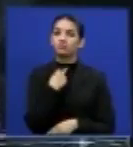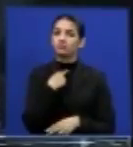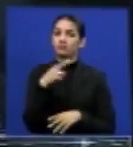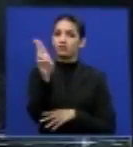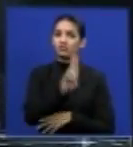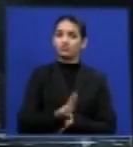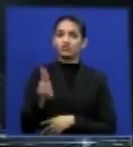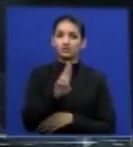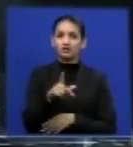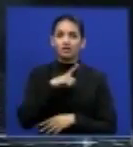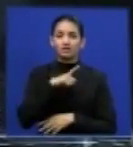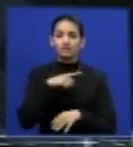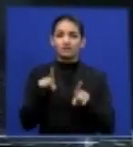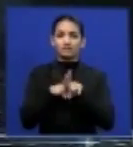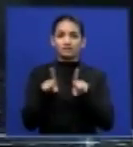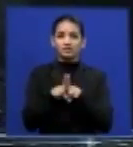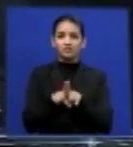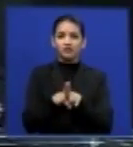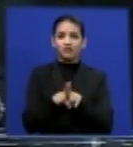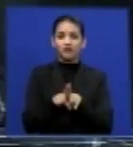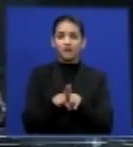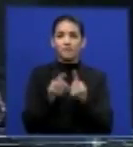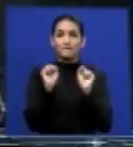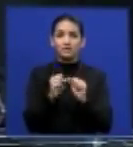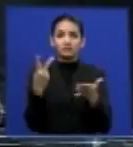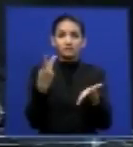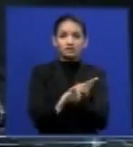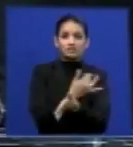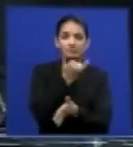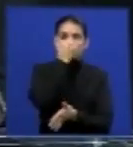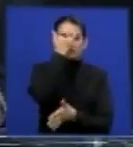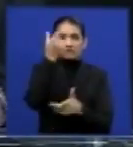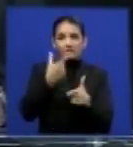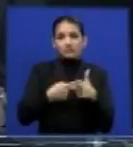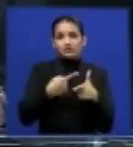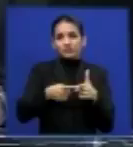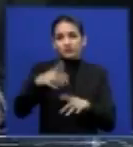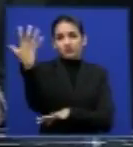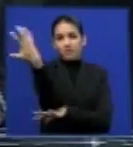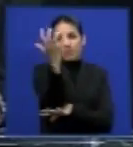apresenta impactos e pode causar danos ao meio ambiente.